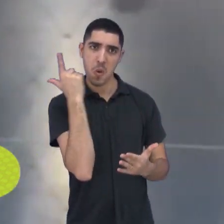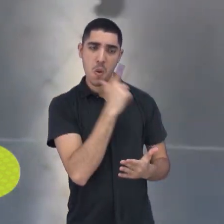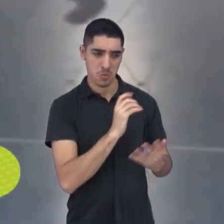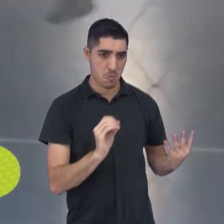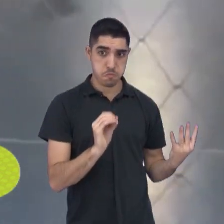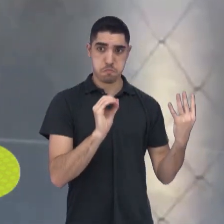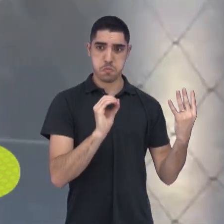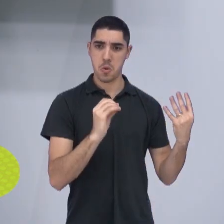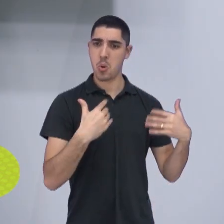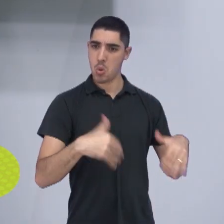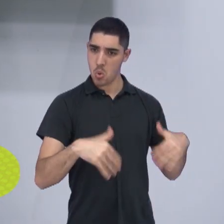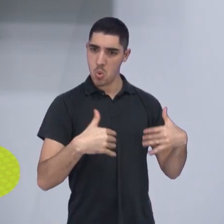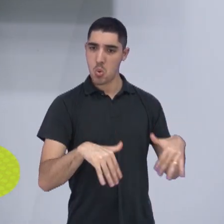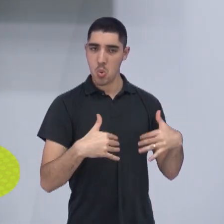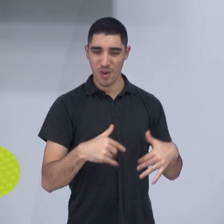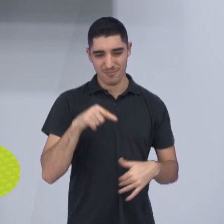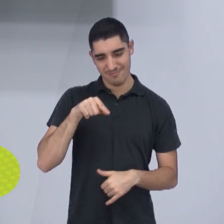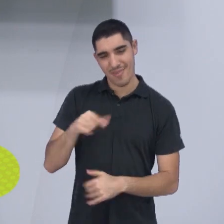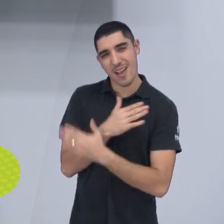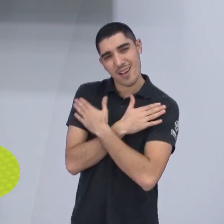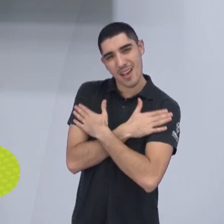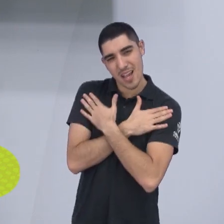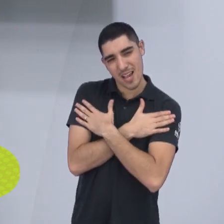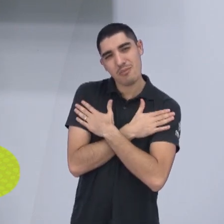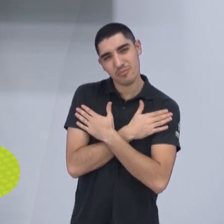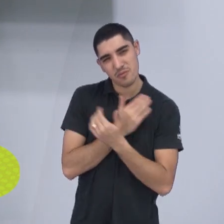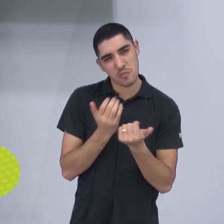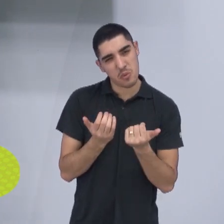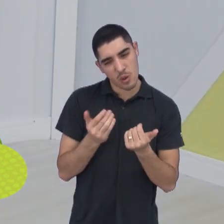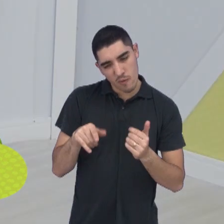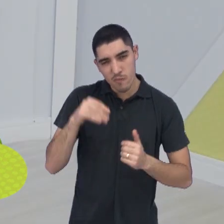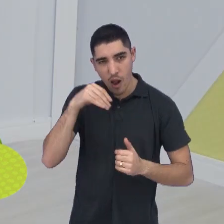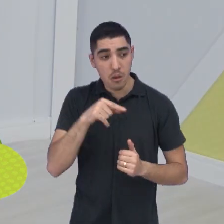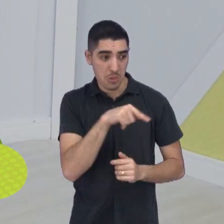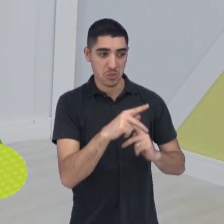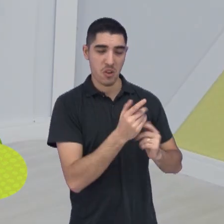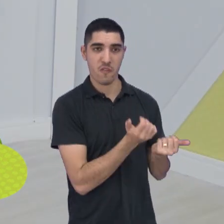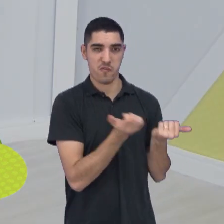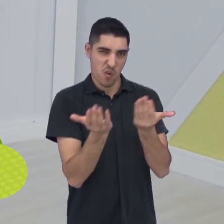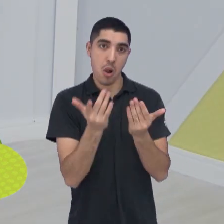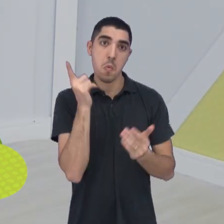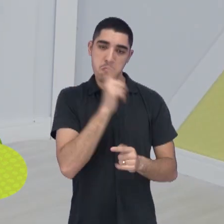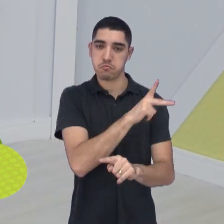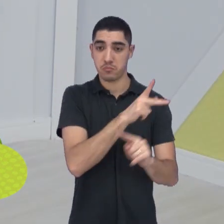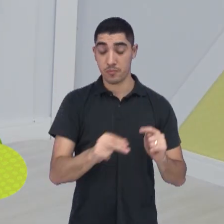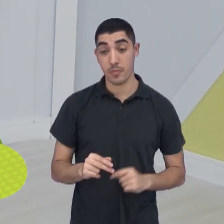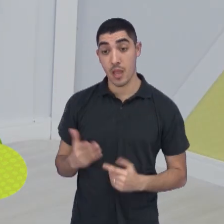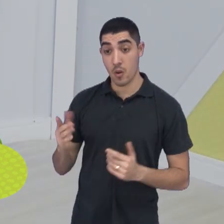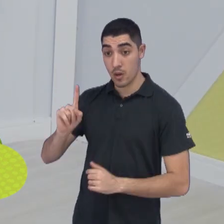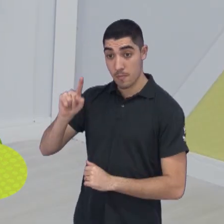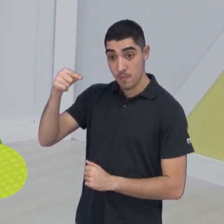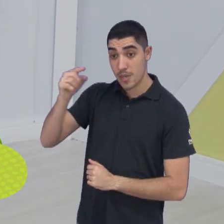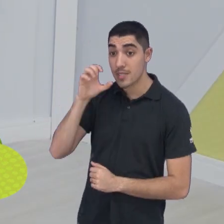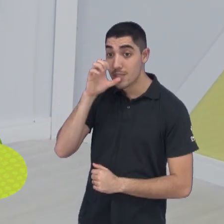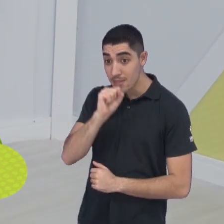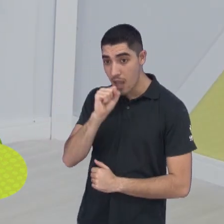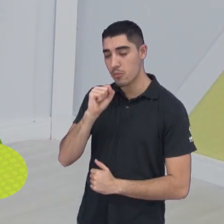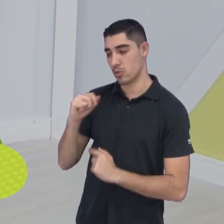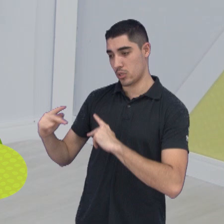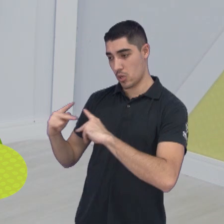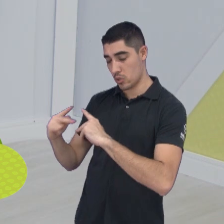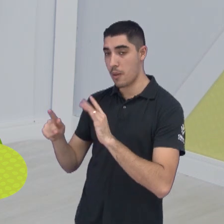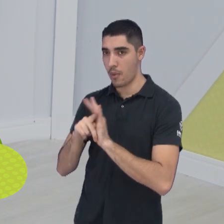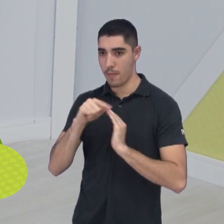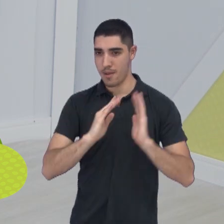que esperado, né? Jogando contra o Campos do Jordão, mesmo sendo fora de casa. Pois é, e o São José volta à quadra no próximo sábado contra o time do Barateiro de